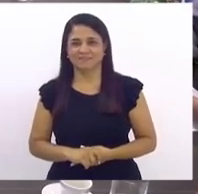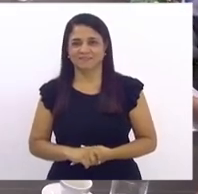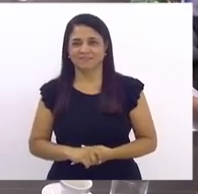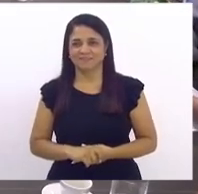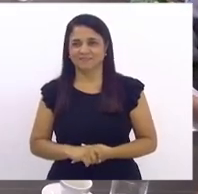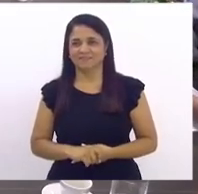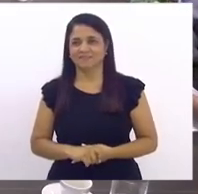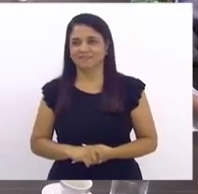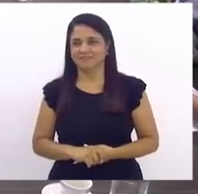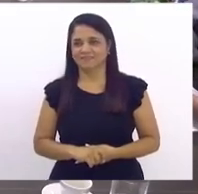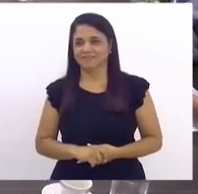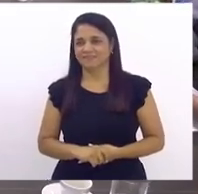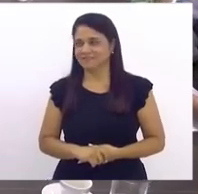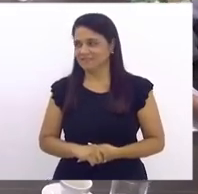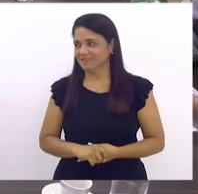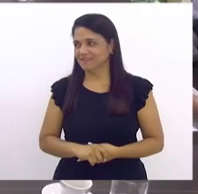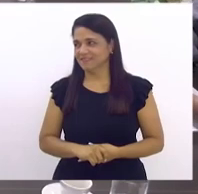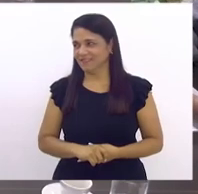Pedir licença, Vossa Excelência.